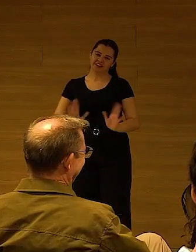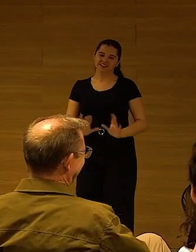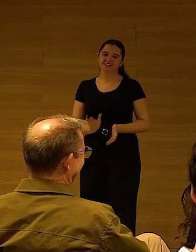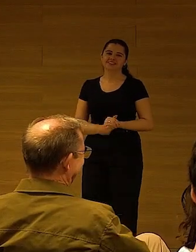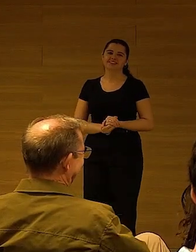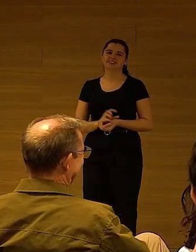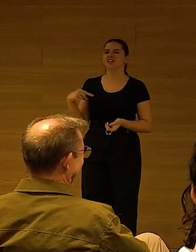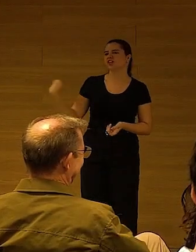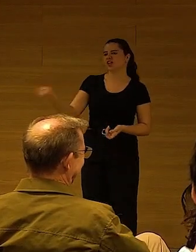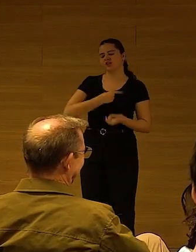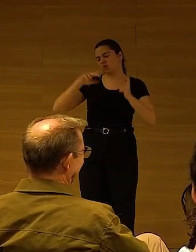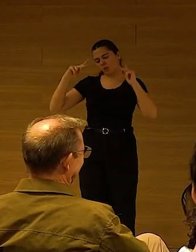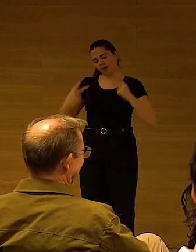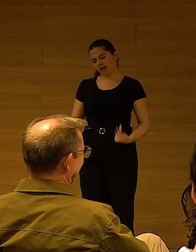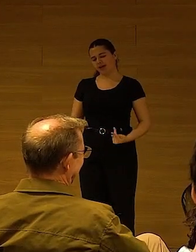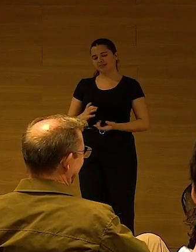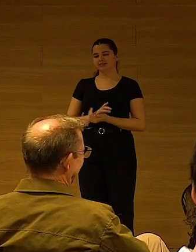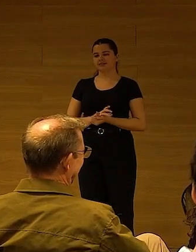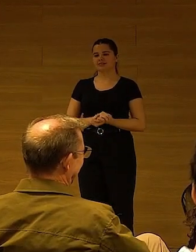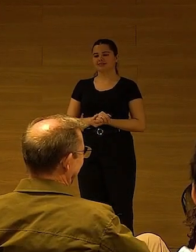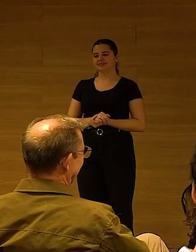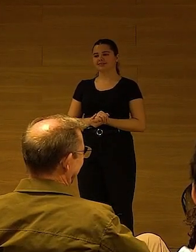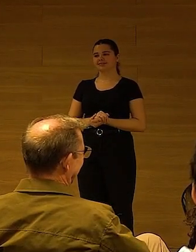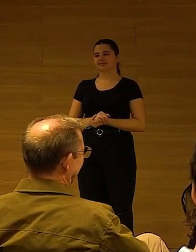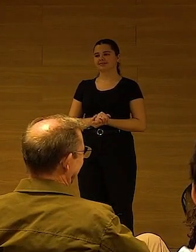todos somos humanos,